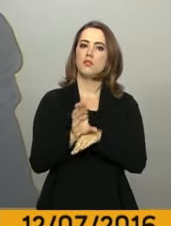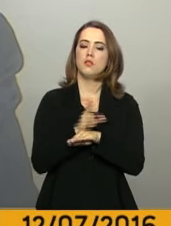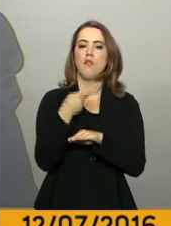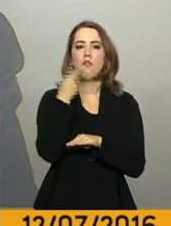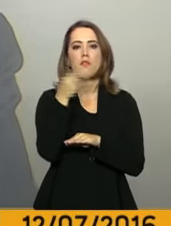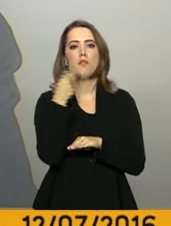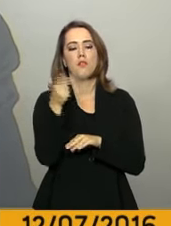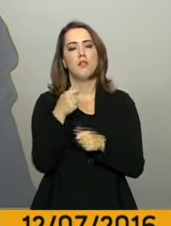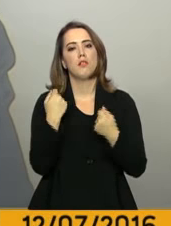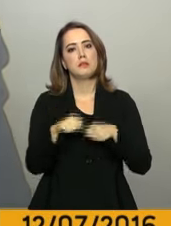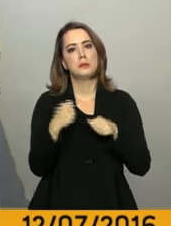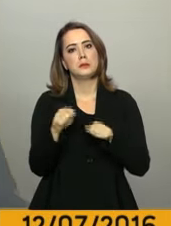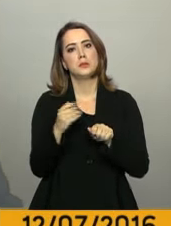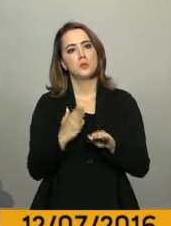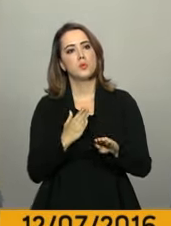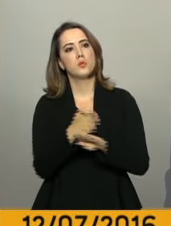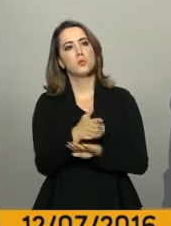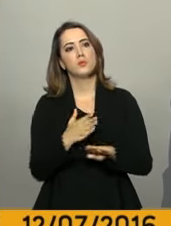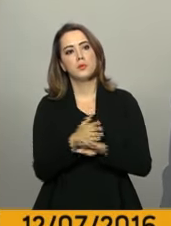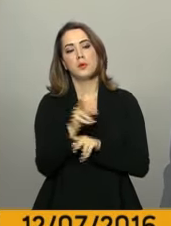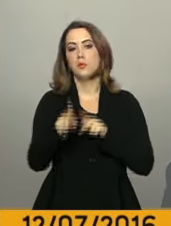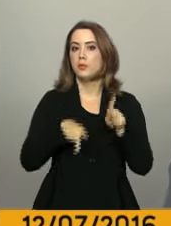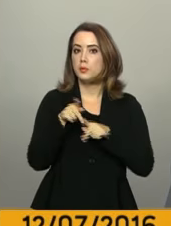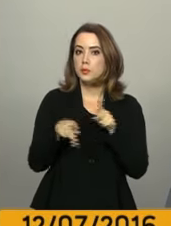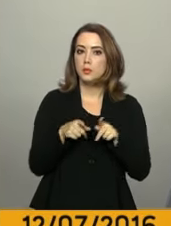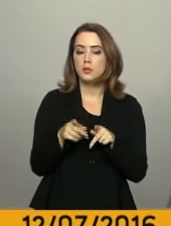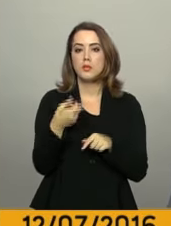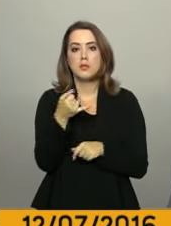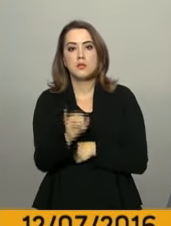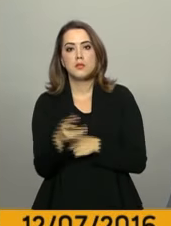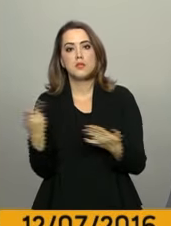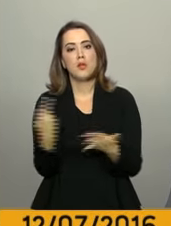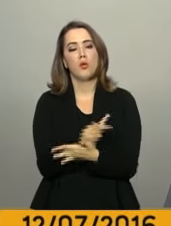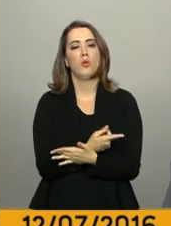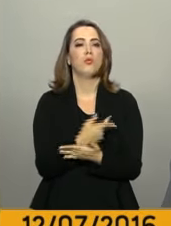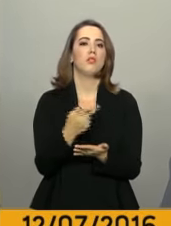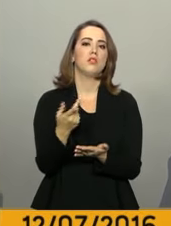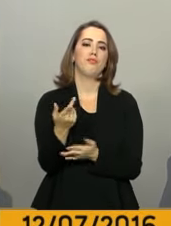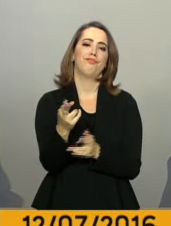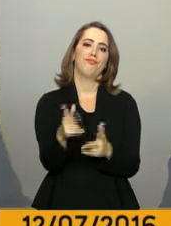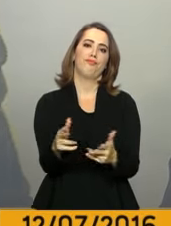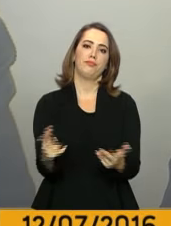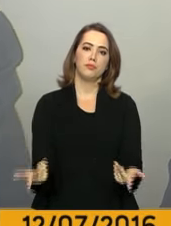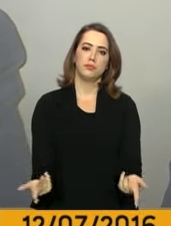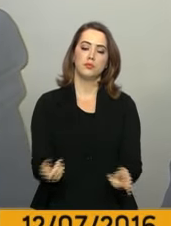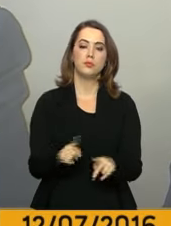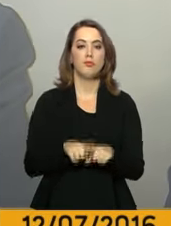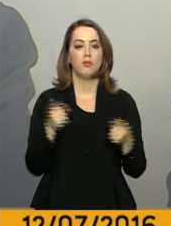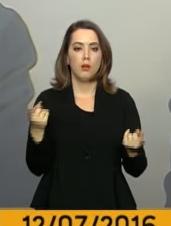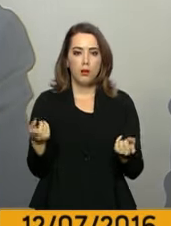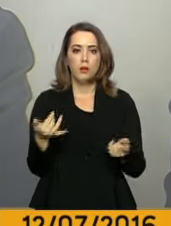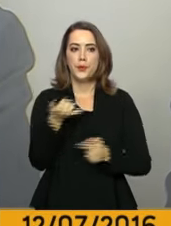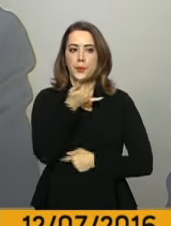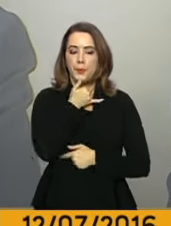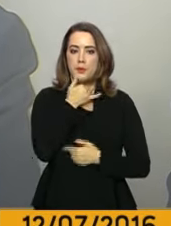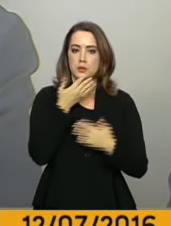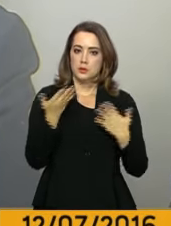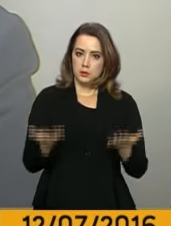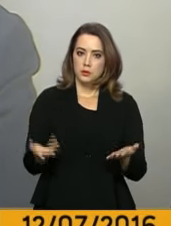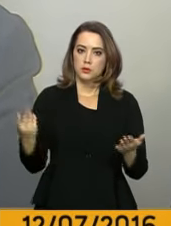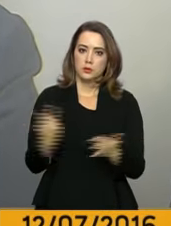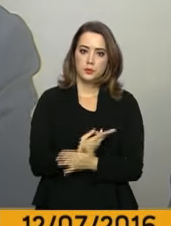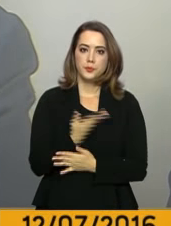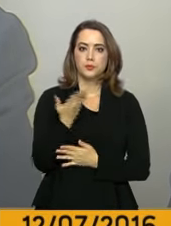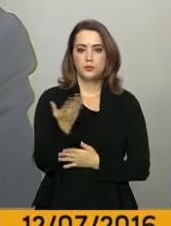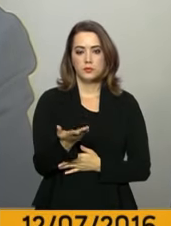democrático participativo se na prática as coisas não se passarem dessa maneira e lamentavelmente O que ocorre o que tem ocorrido ao